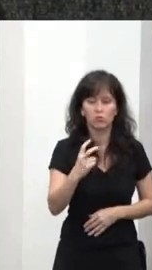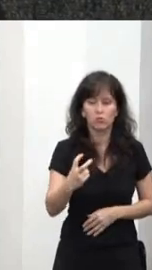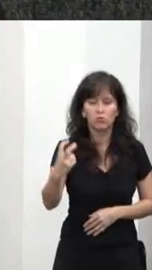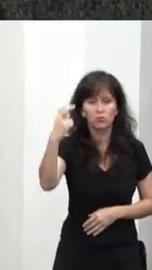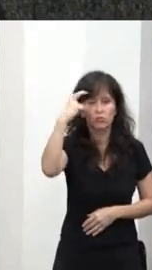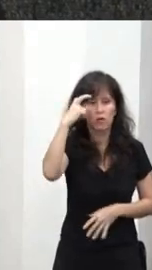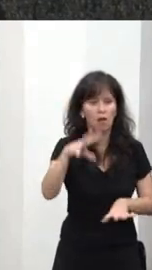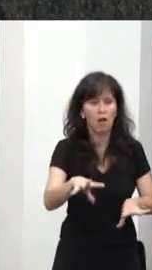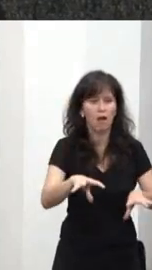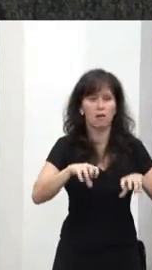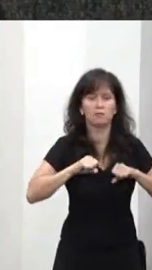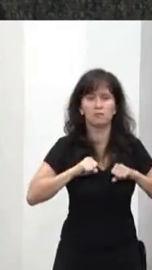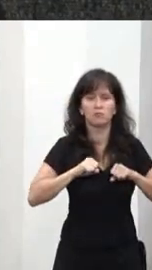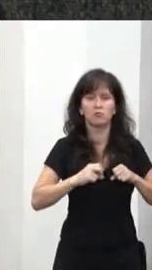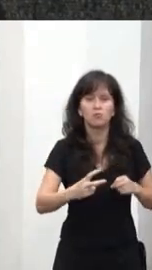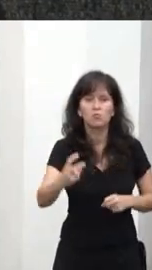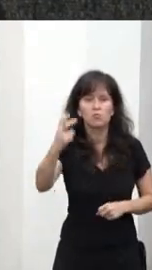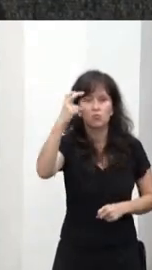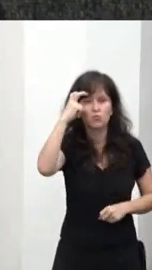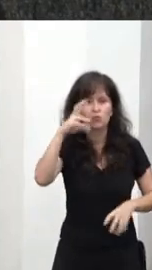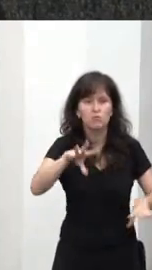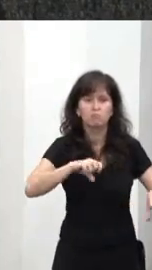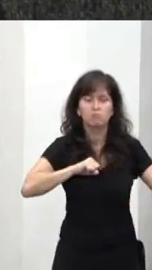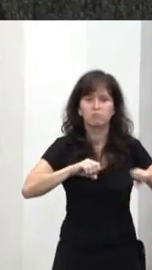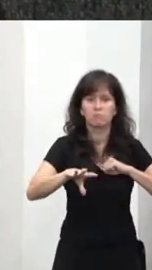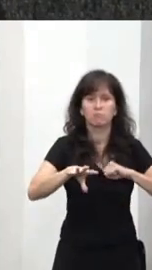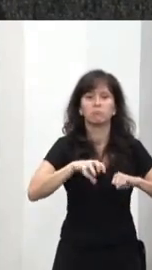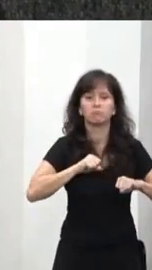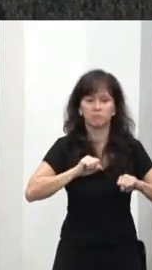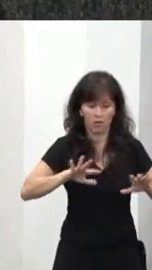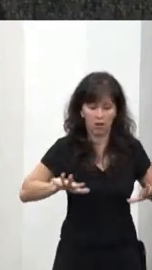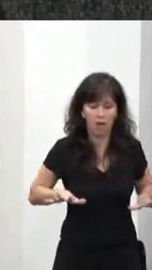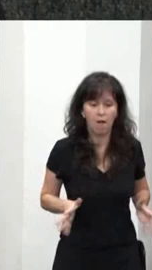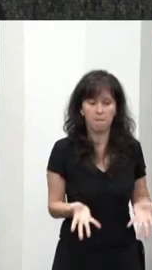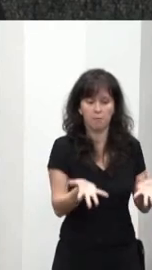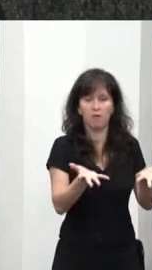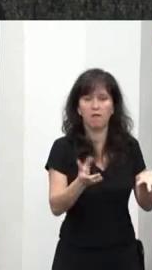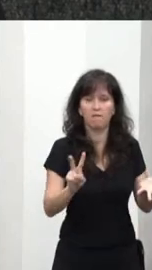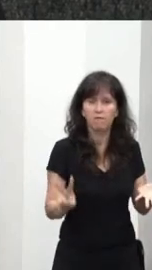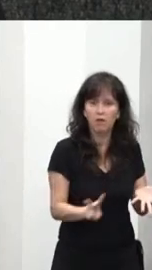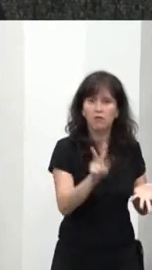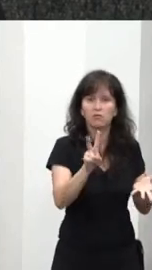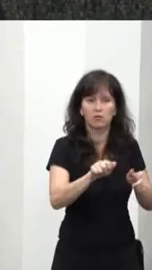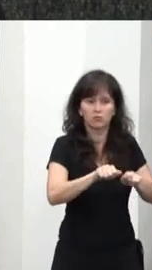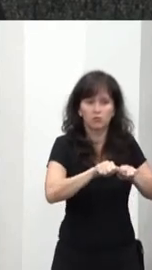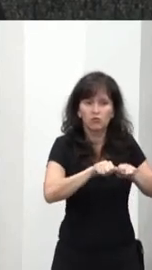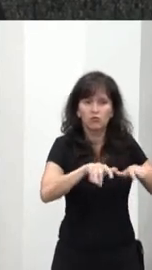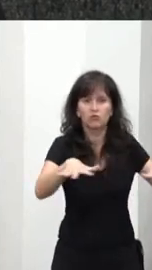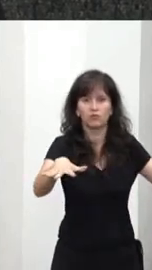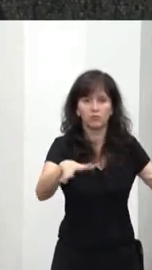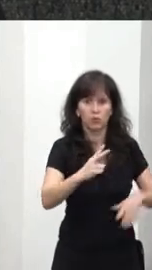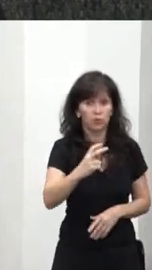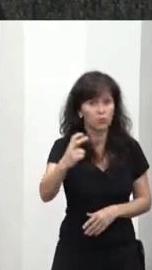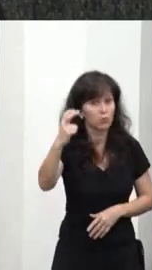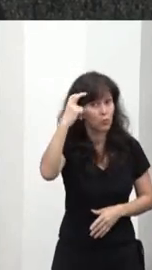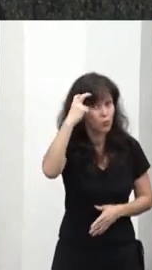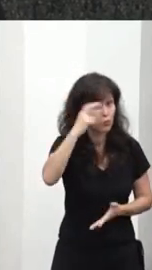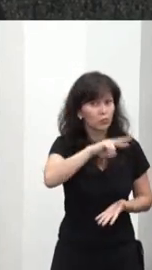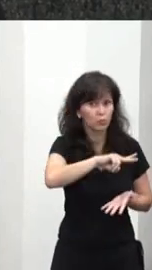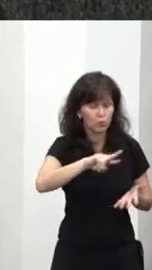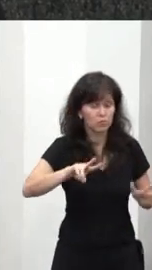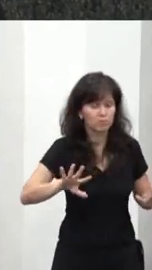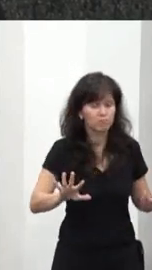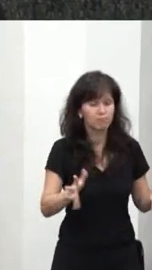de cultura nacional e apoiará a valorização e a difusão das culturas e